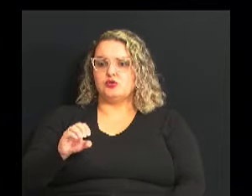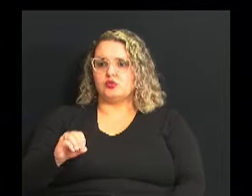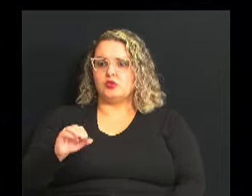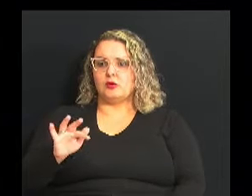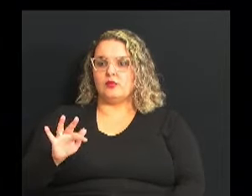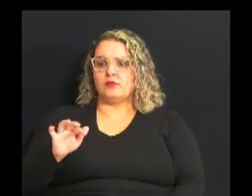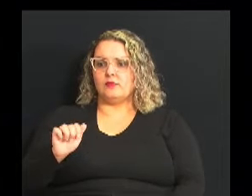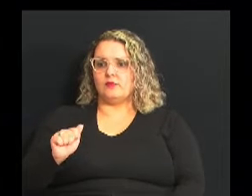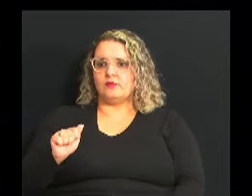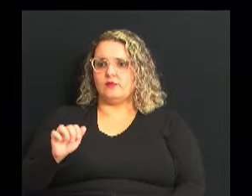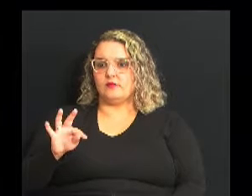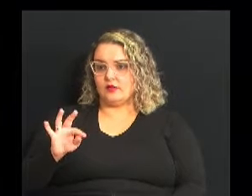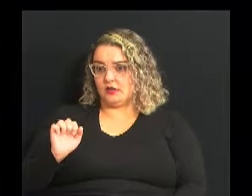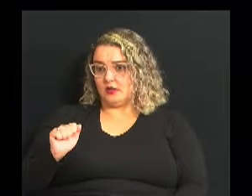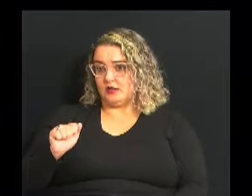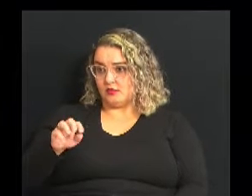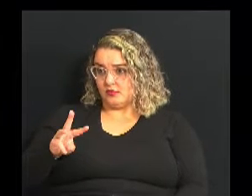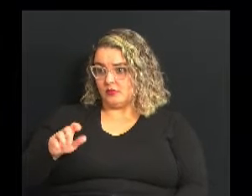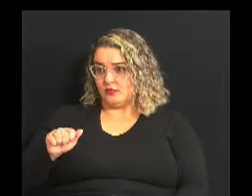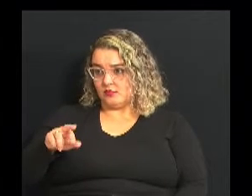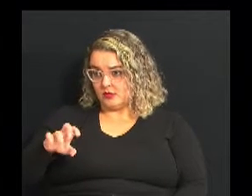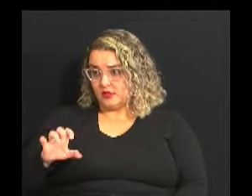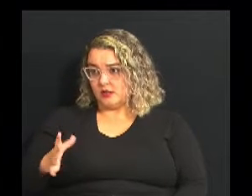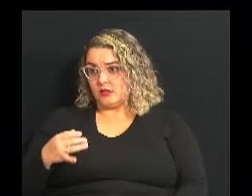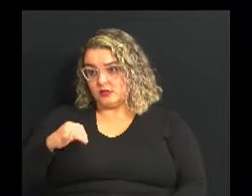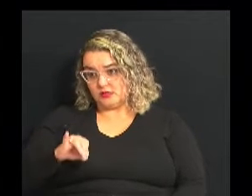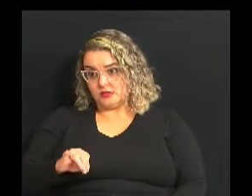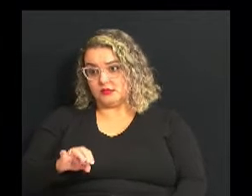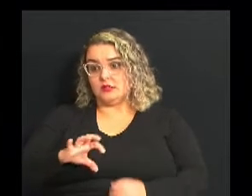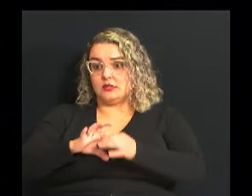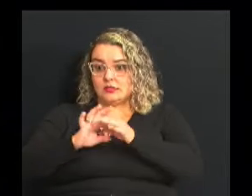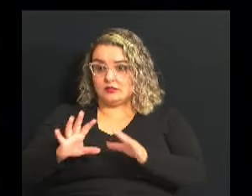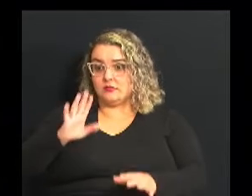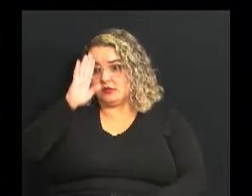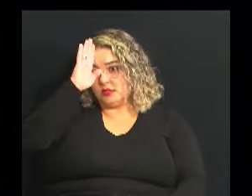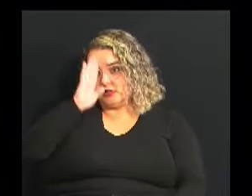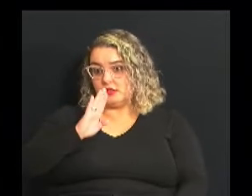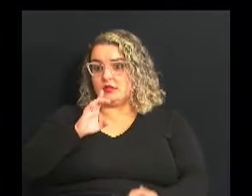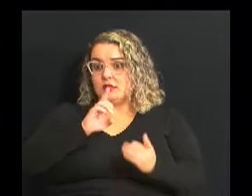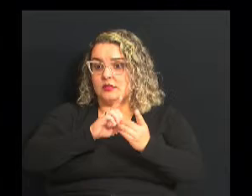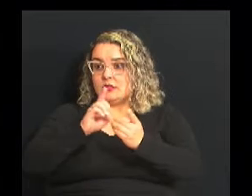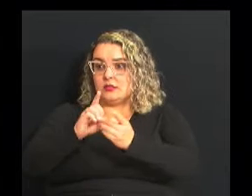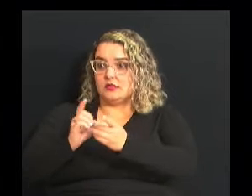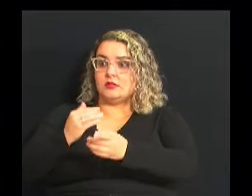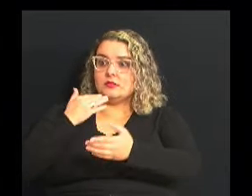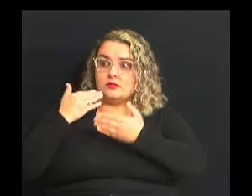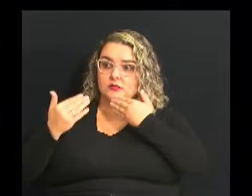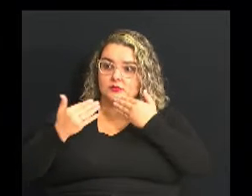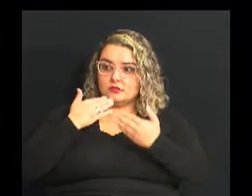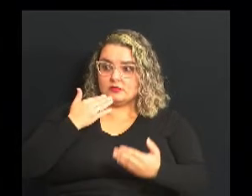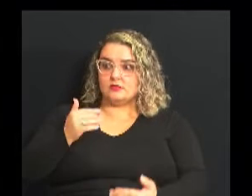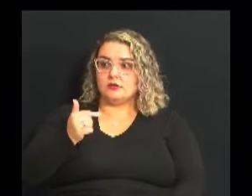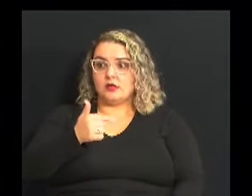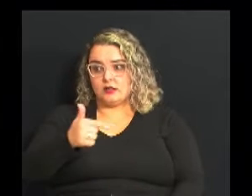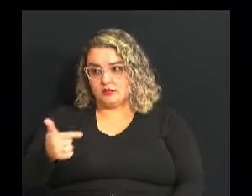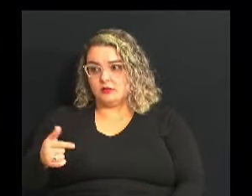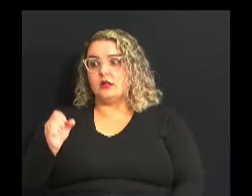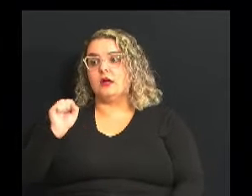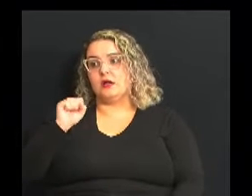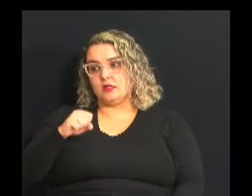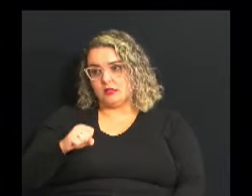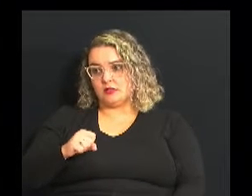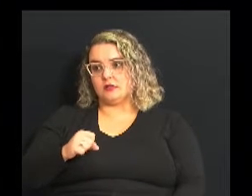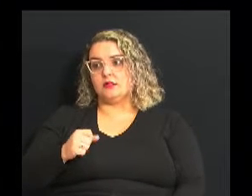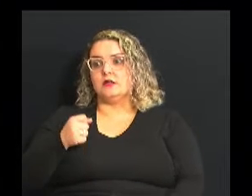sempre tem um estudo para verificar se tem alguma solução gratuita, né, livre, que atende aquela demanda. Né? Não existindo, daí sim a gente parte para